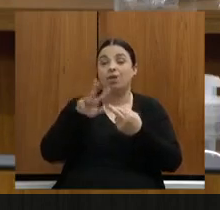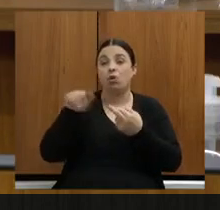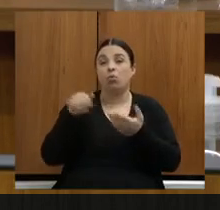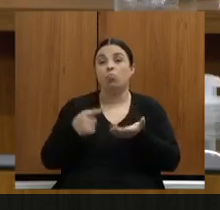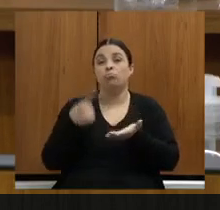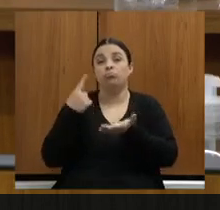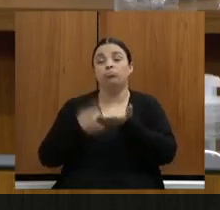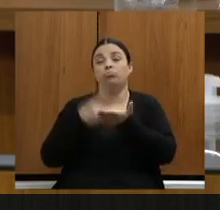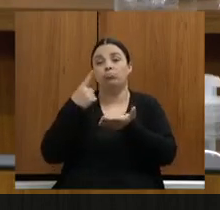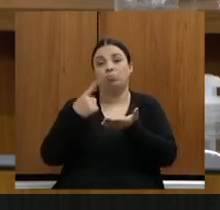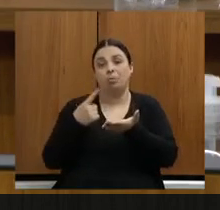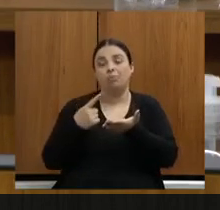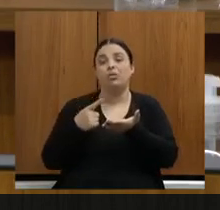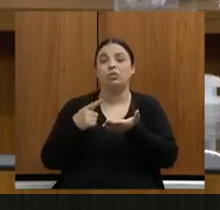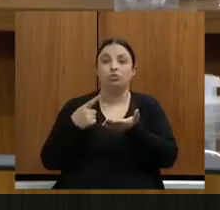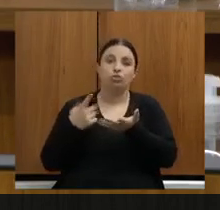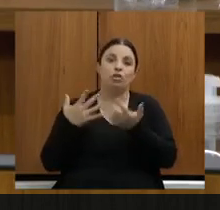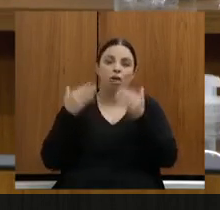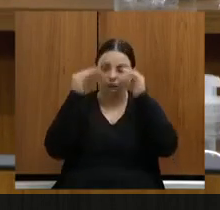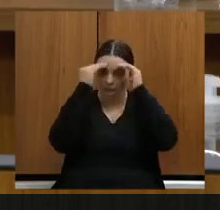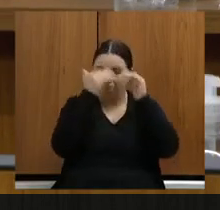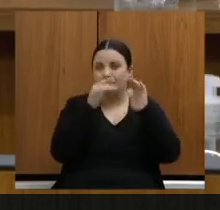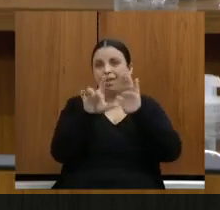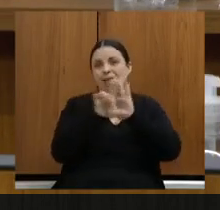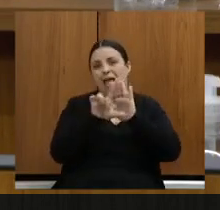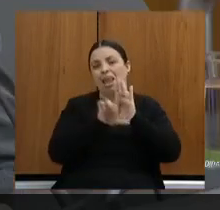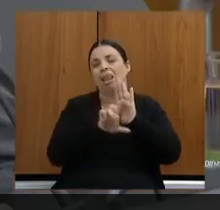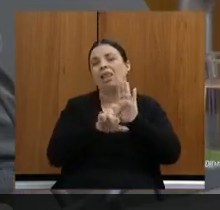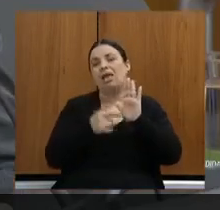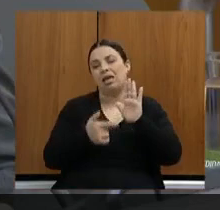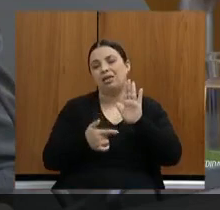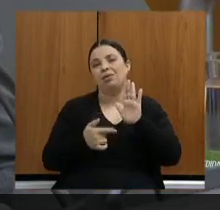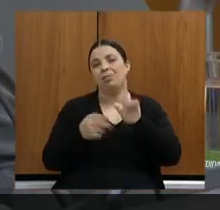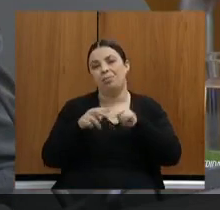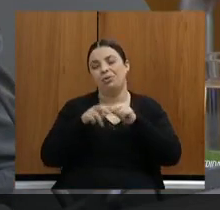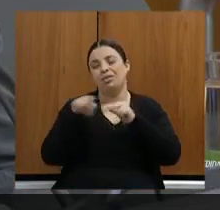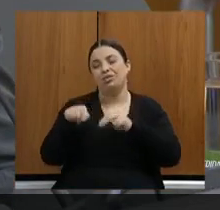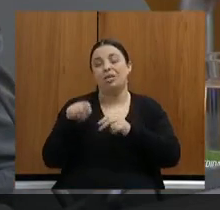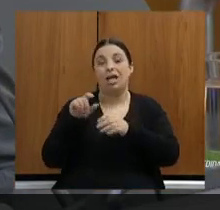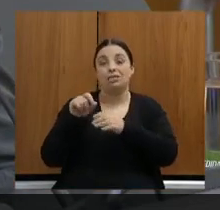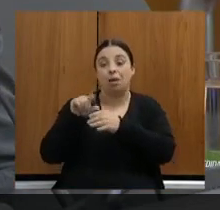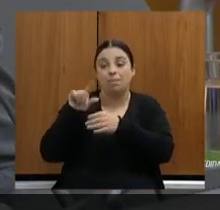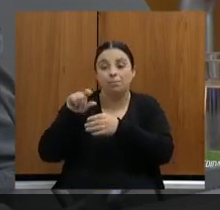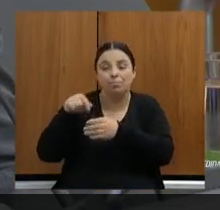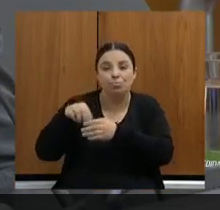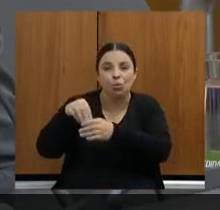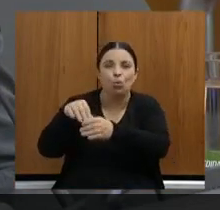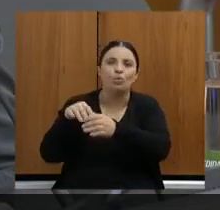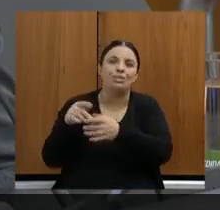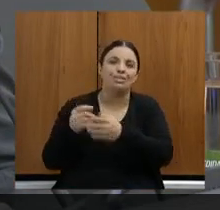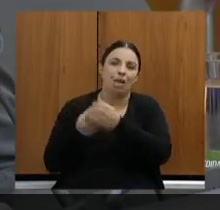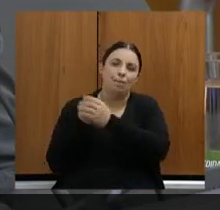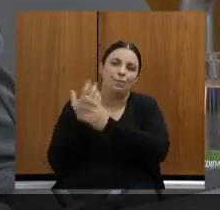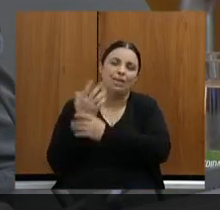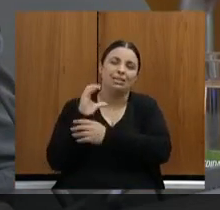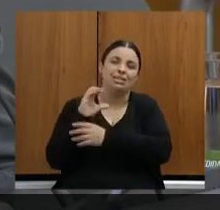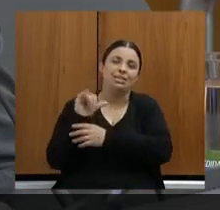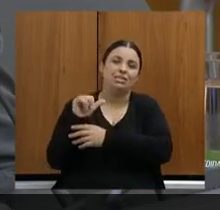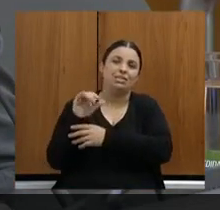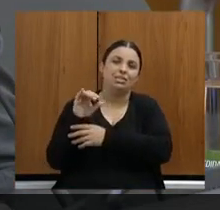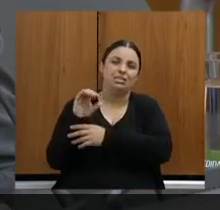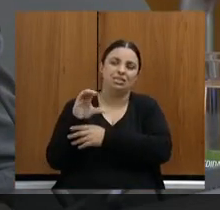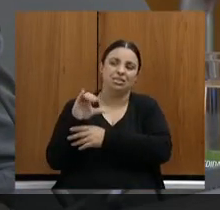essas adequações que legislação pede sobre as multas decidi sair na região de Dona Euzébia é mais real que a gente acompanha sempre